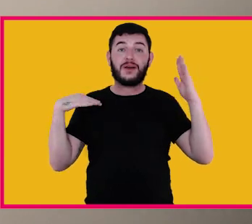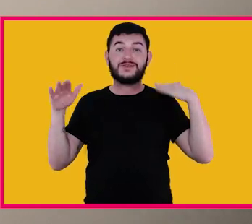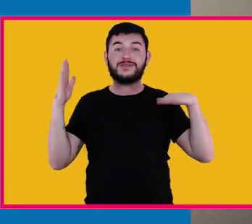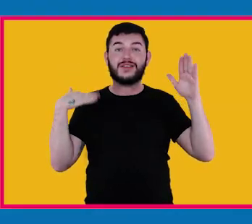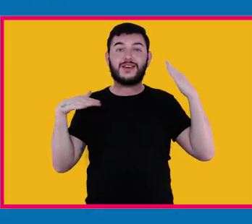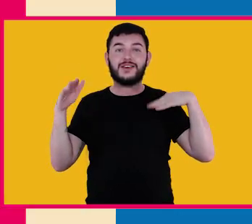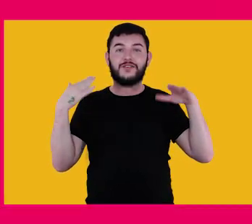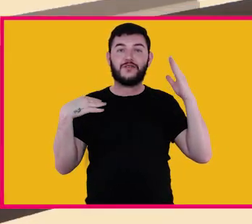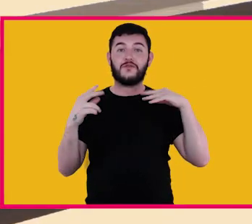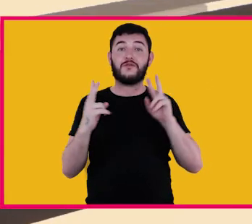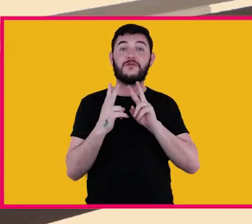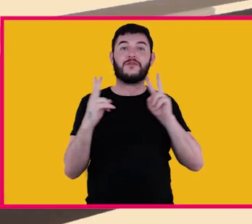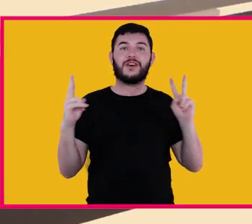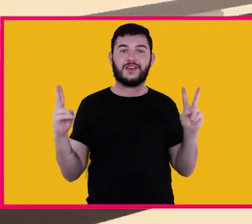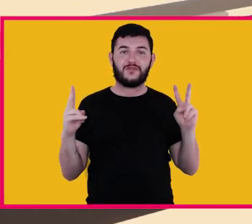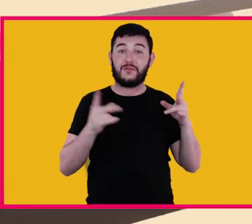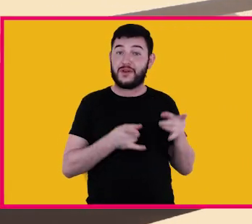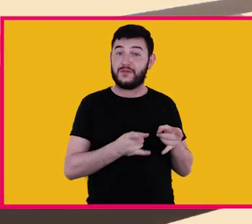núcleo básico.